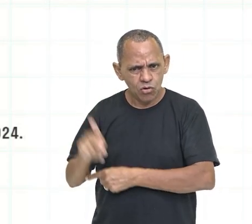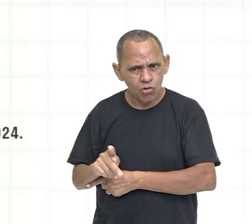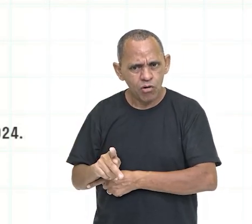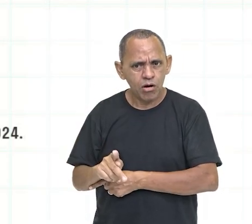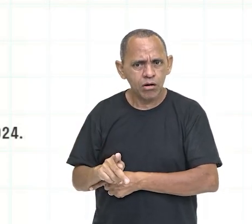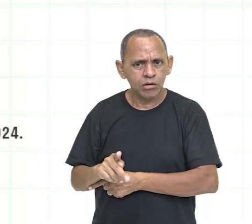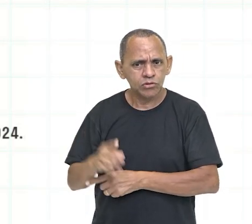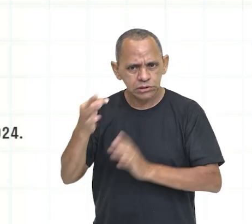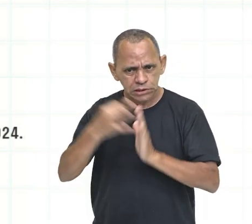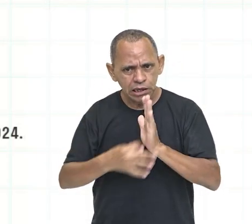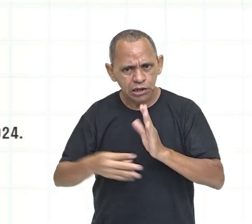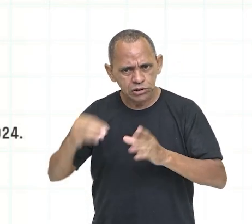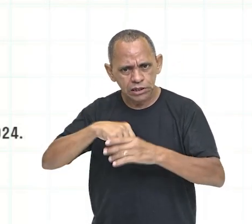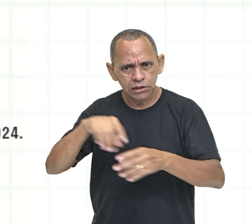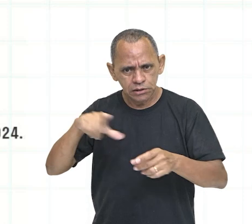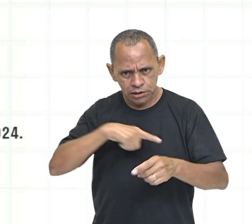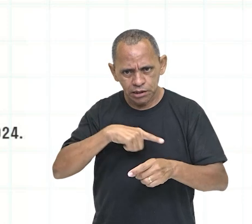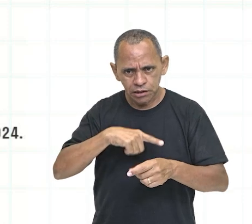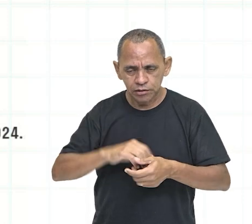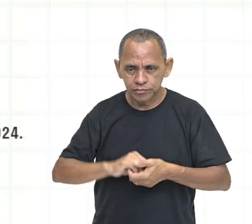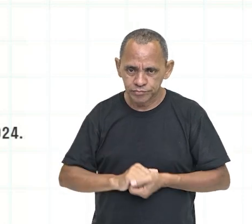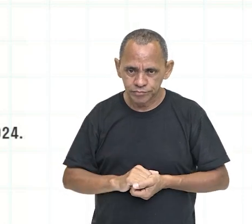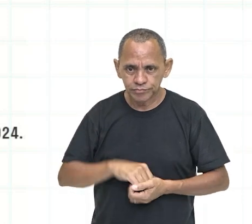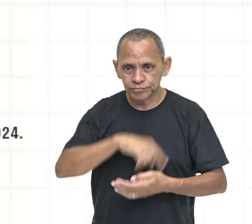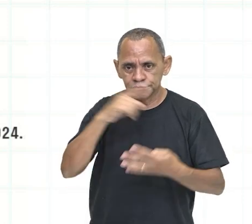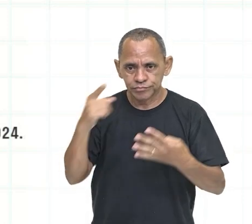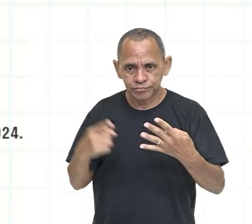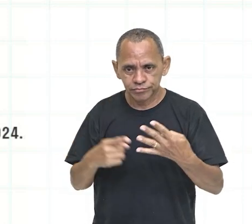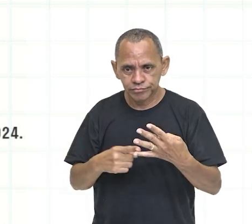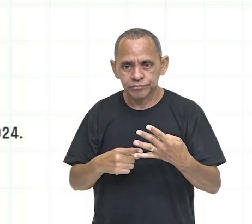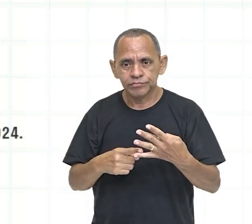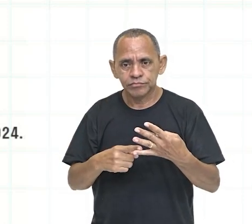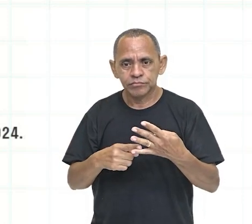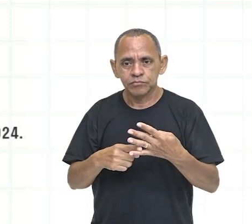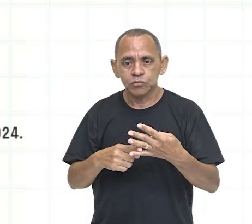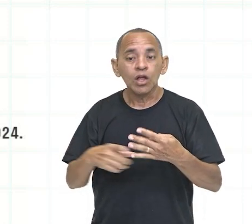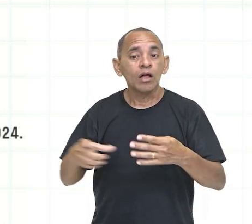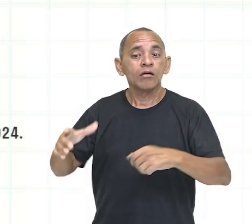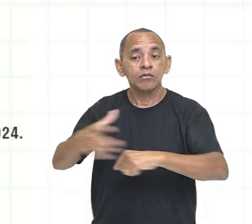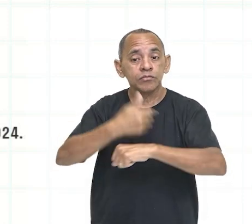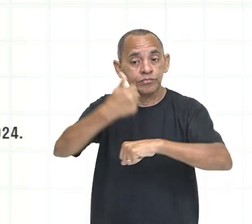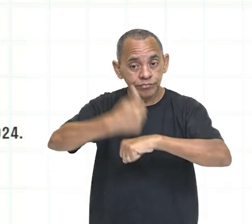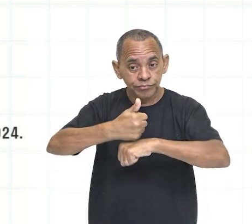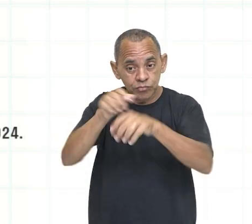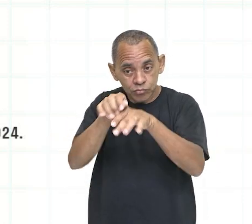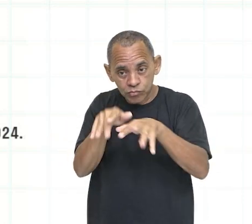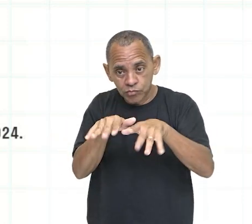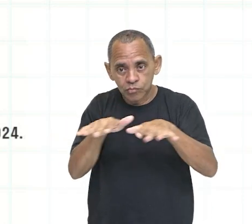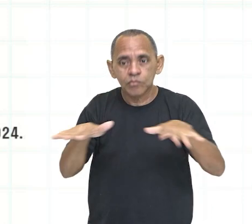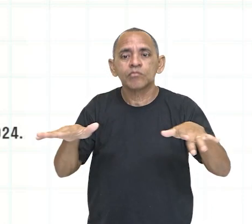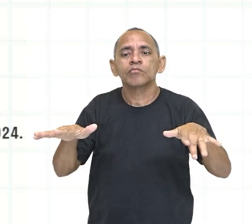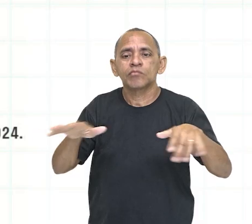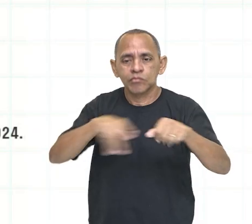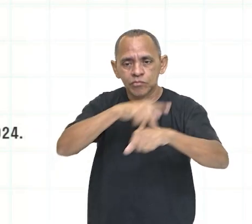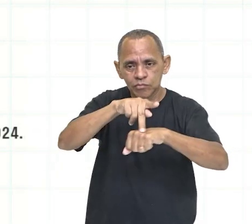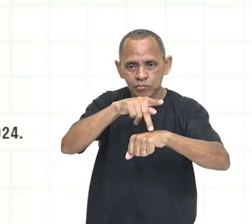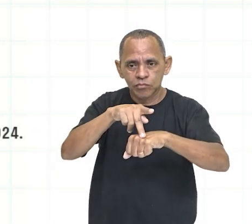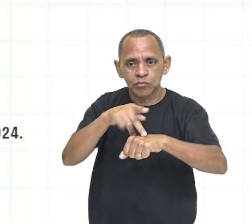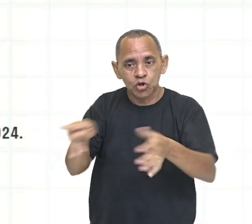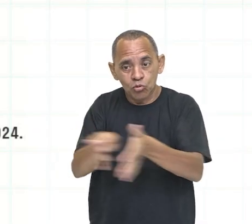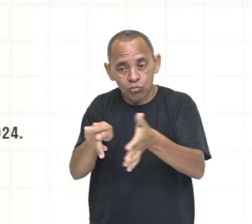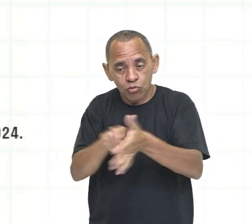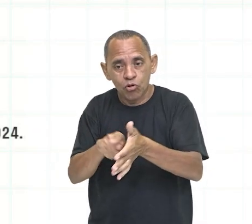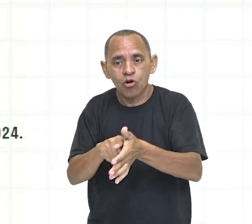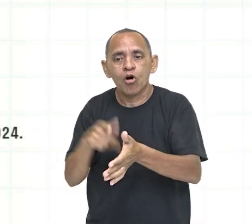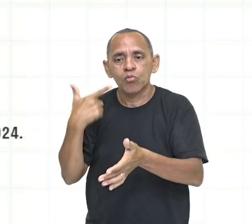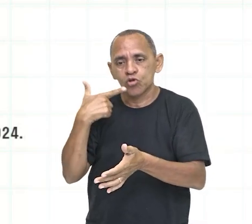nosso título. Letra D, a expansão global da língua inglesa devido ao colonialismo por países de língua inglesa. Olha, esse aqui tá